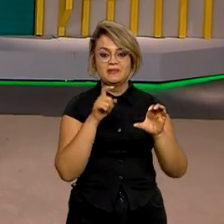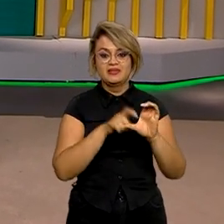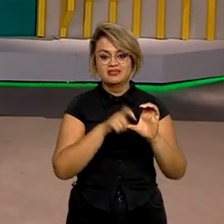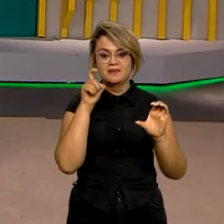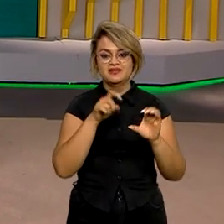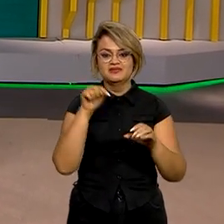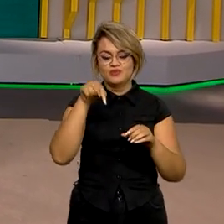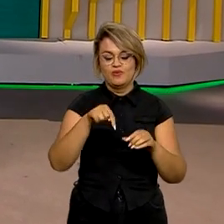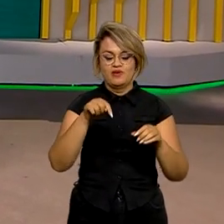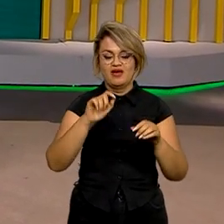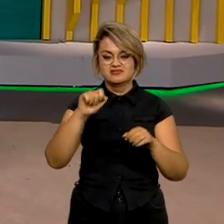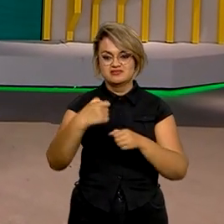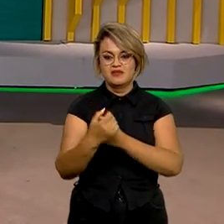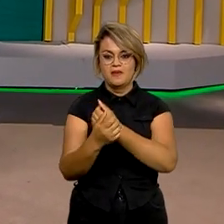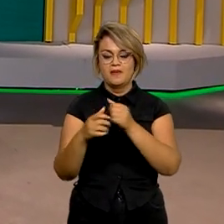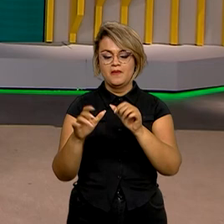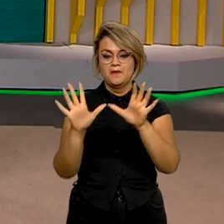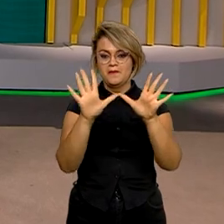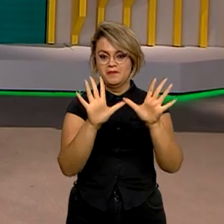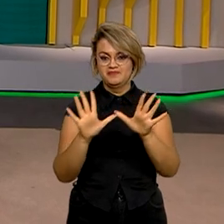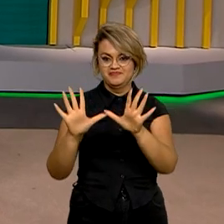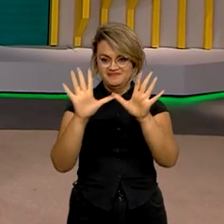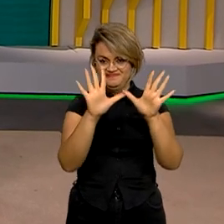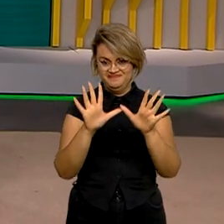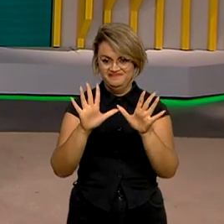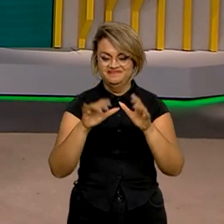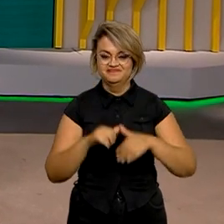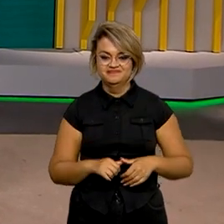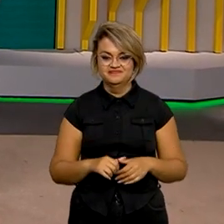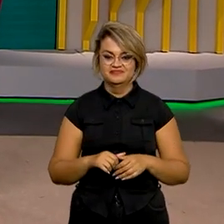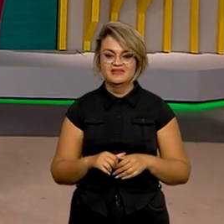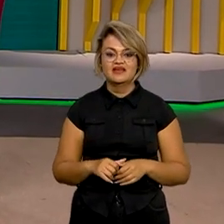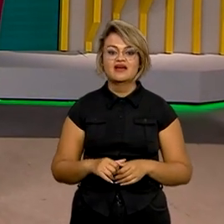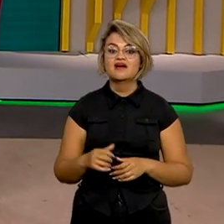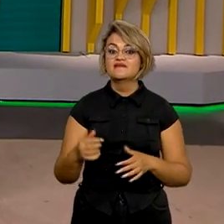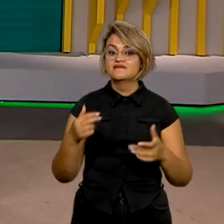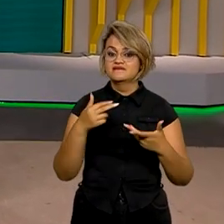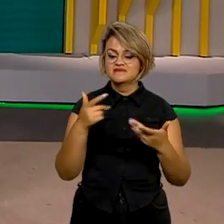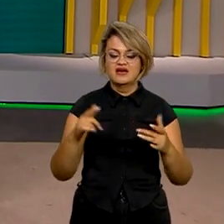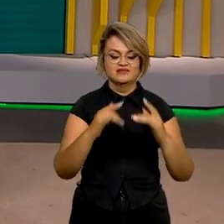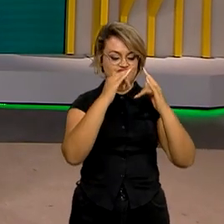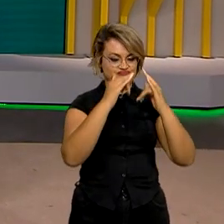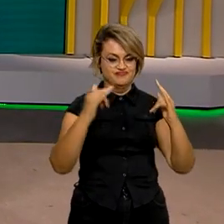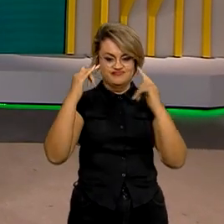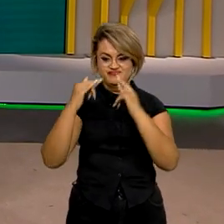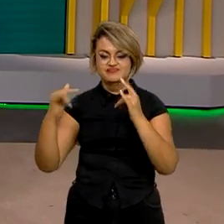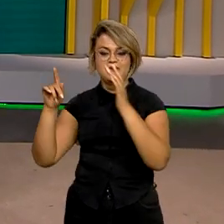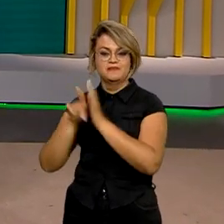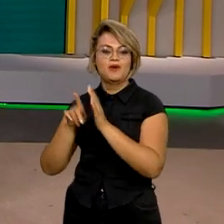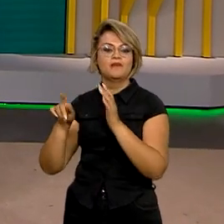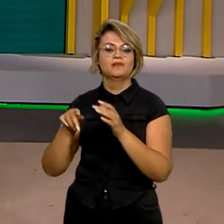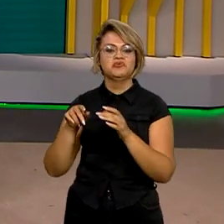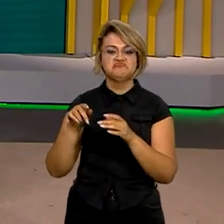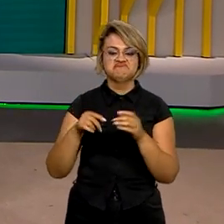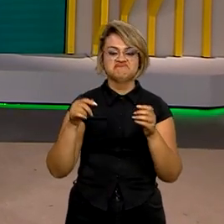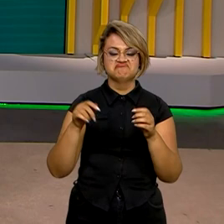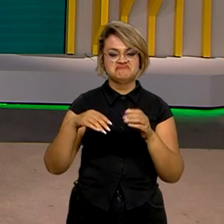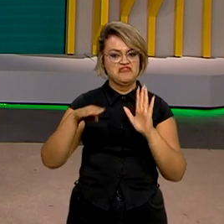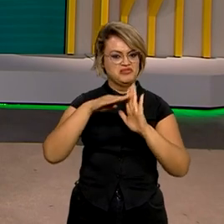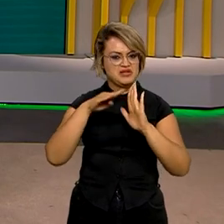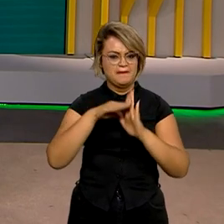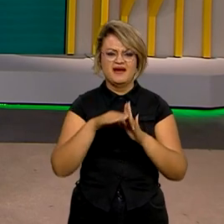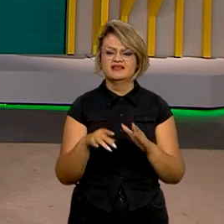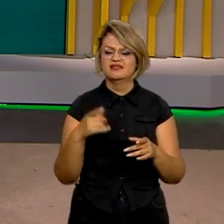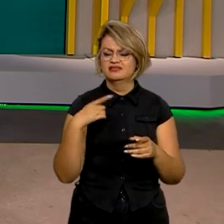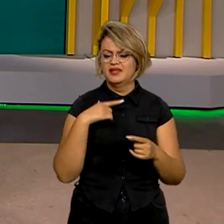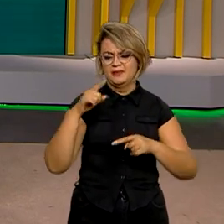dentro do Parque da Cidade, Dona Sara Kubitschek, aqui em Brasília. São vários estandes das Forças Armadas com carros de combate,